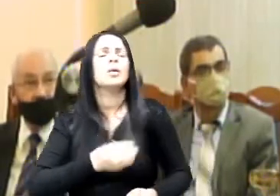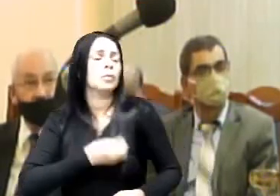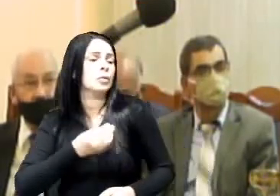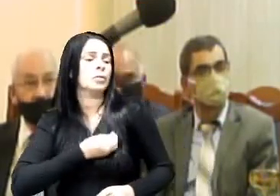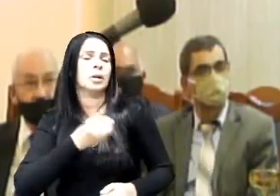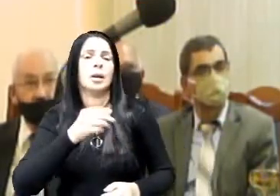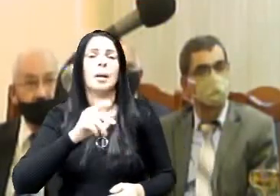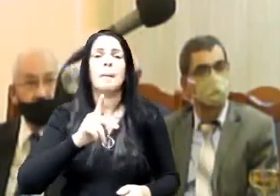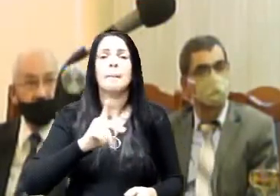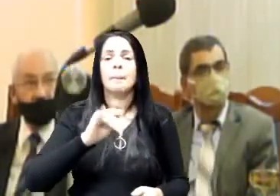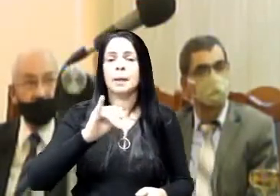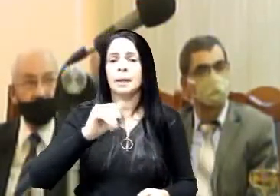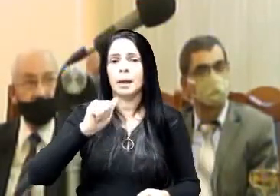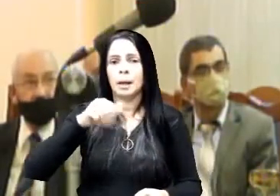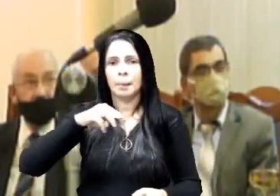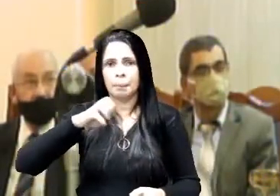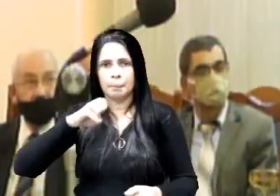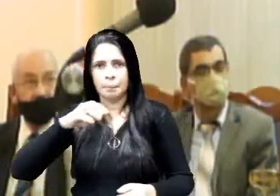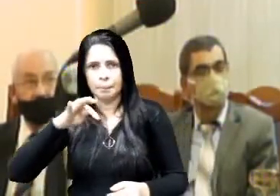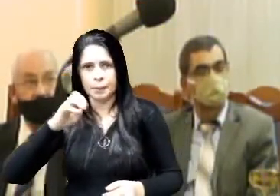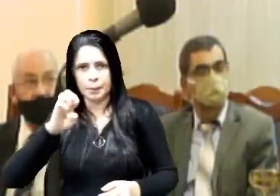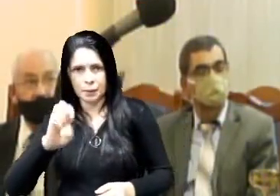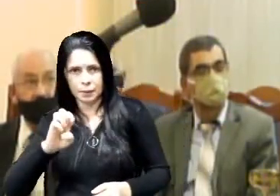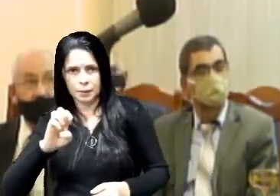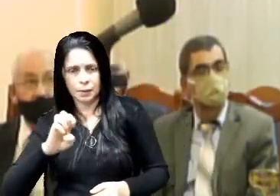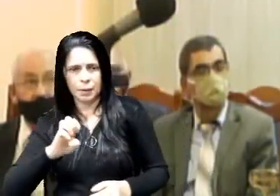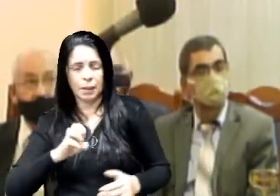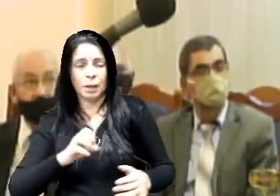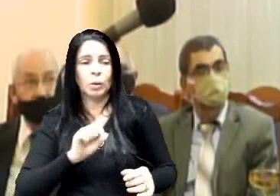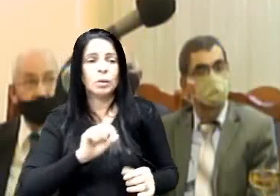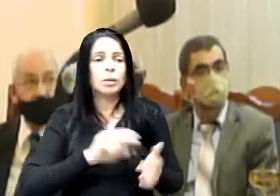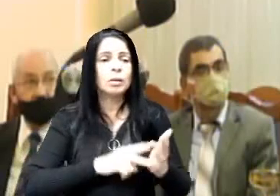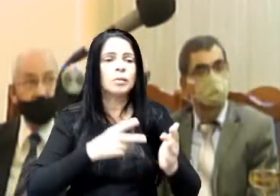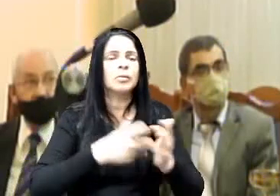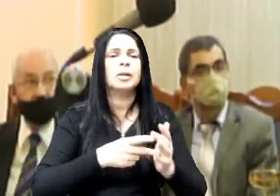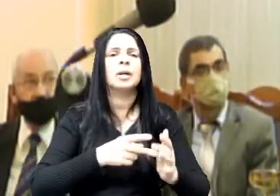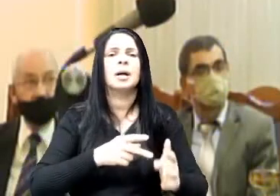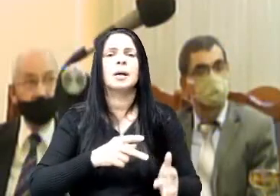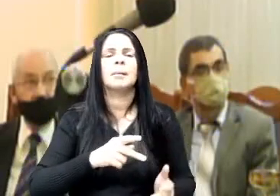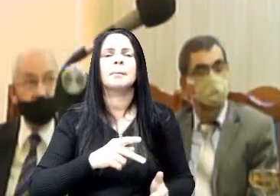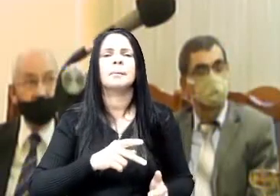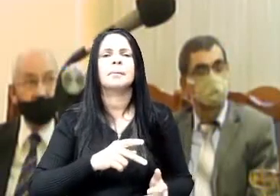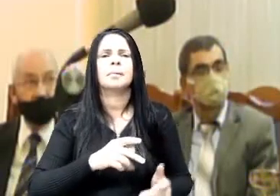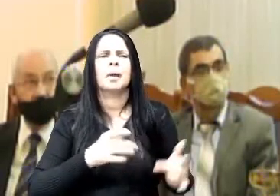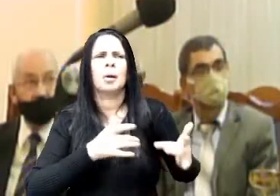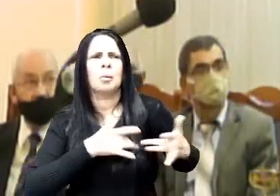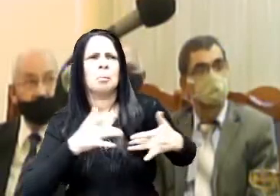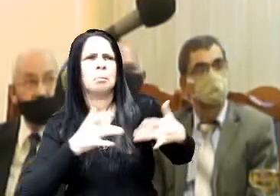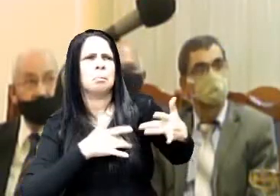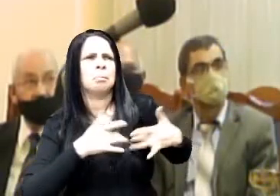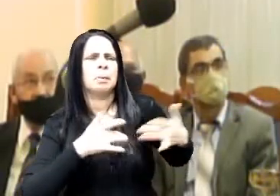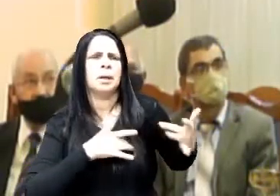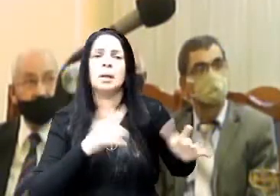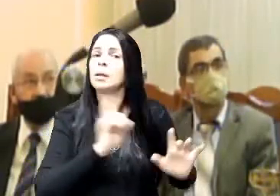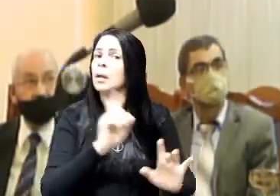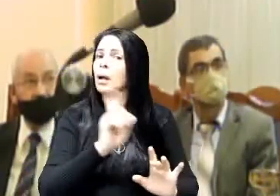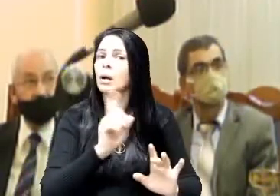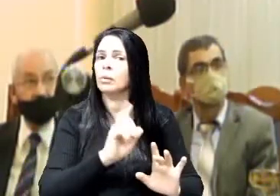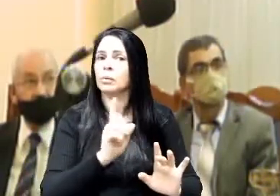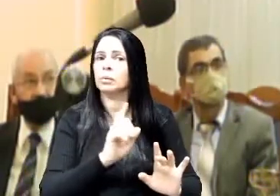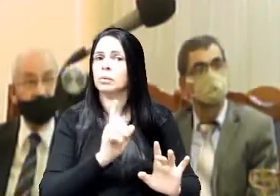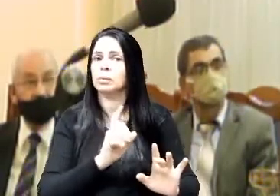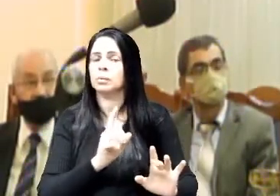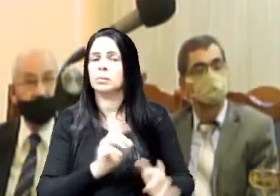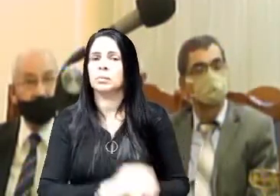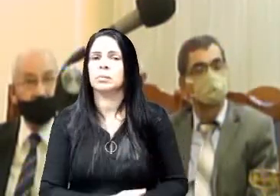Tem uma palavra no grego, eulabikos, que é pena de quem sofre. Alguém acha que viver piamente, ser piedoso, é ter pena. Não, não é isso que o